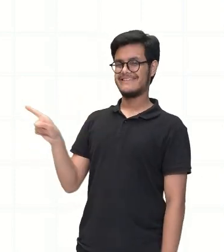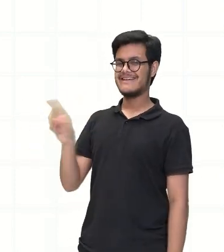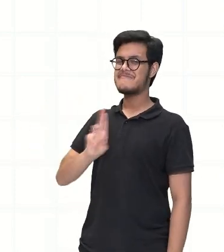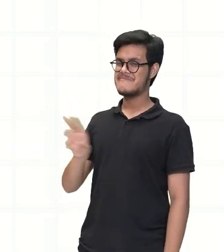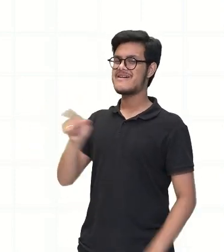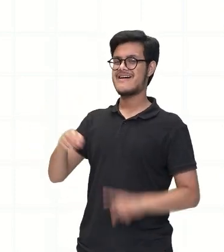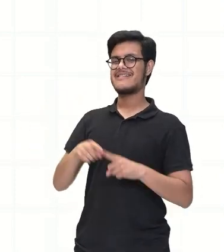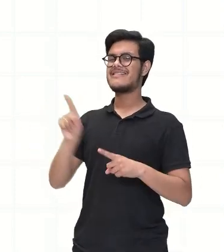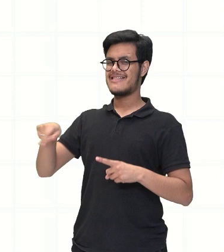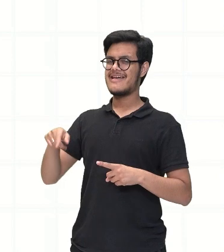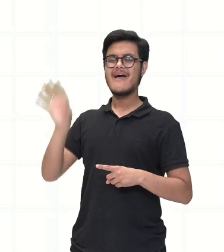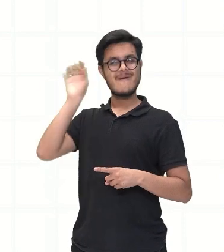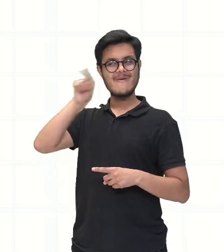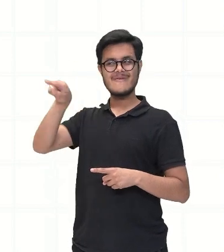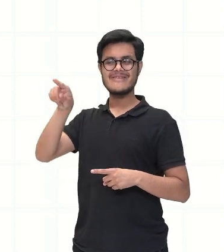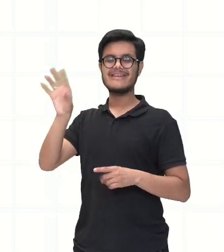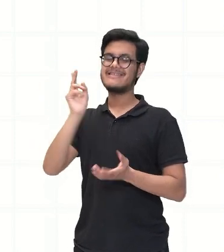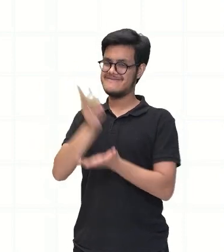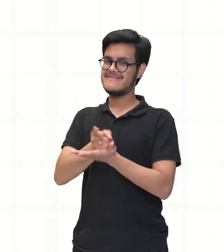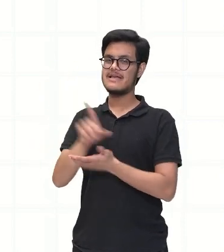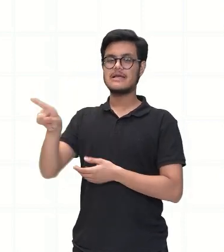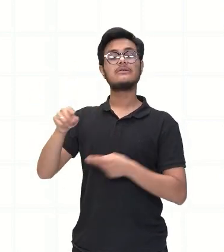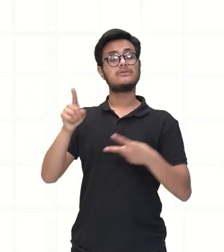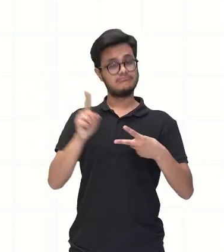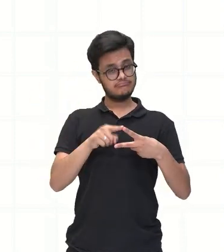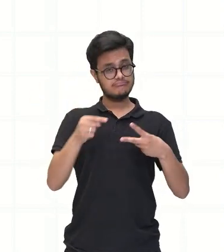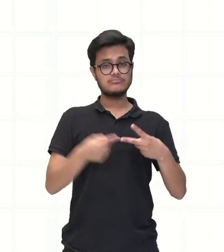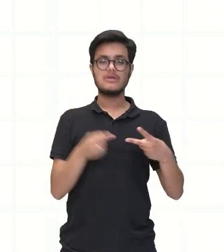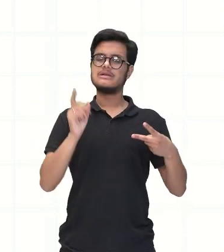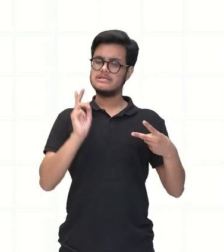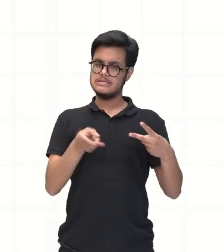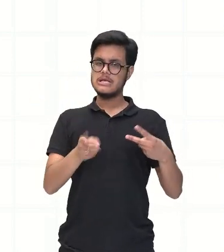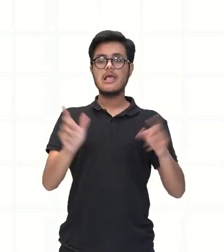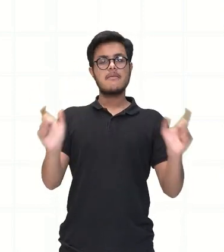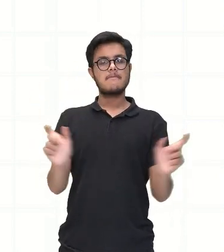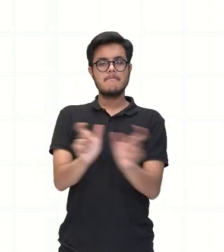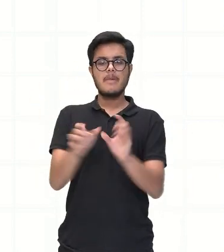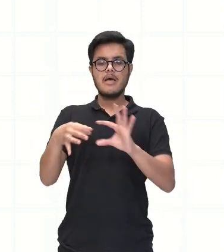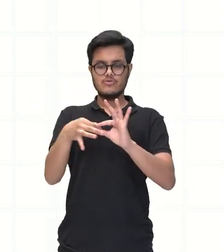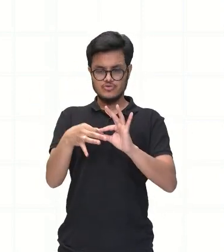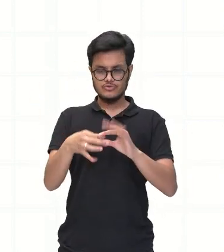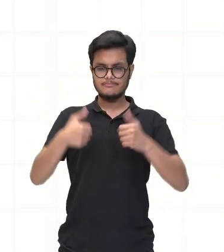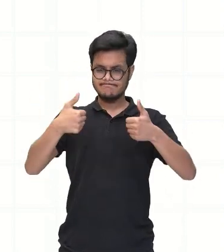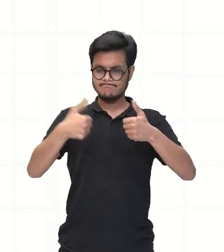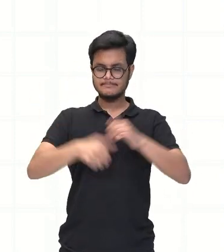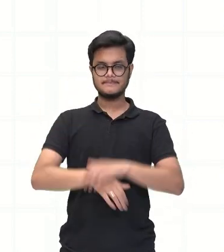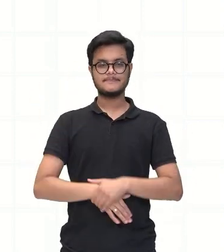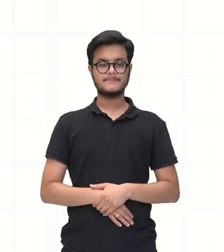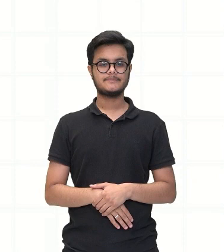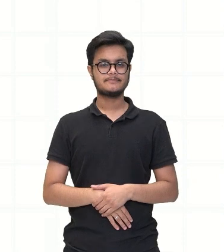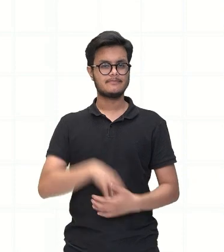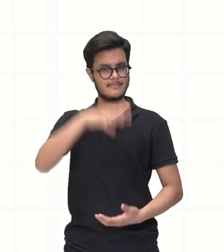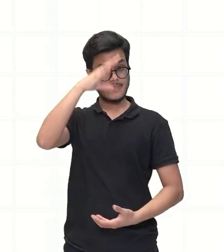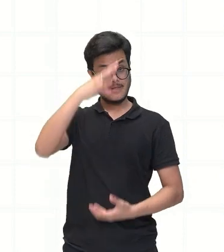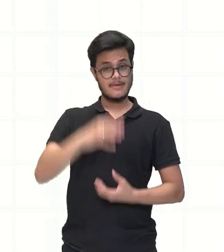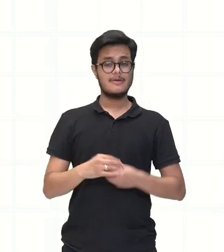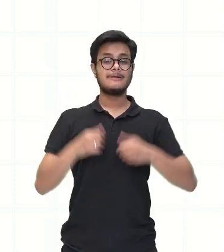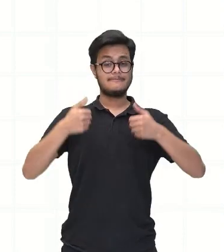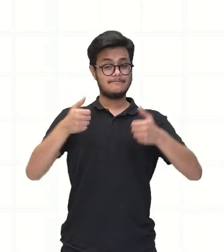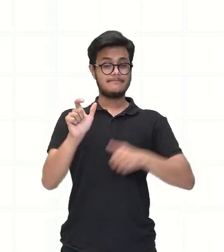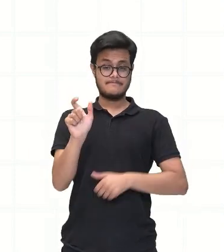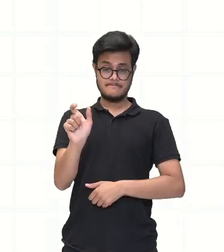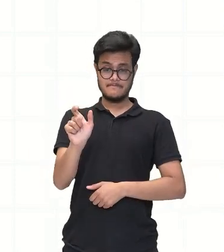isso mesmo, planalto e petróleo. Pedra mais óleo, petróleo. Ok? Prosseguindo. Entenderam como se dá a formação de